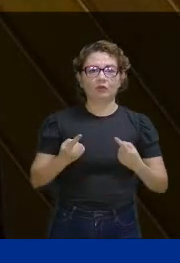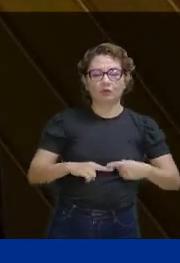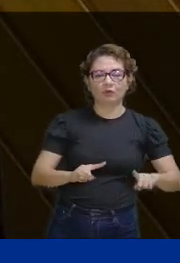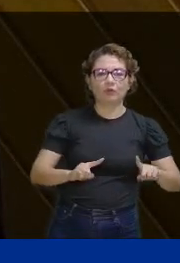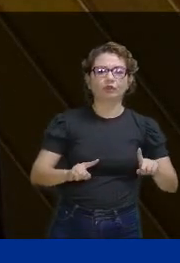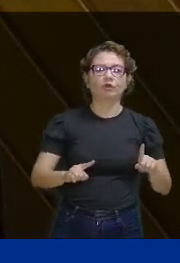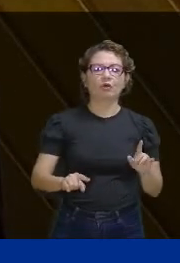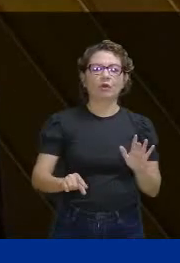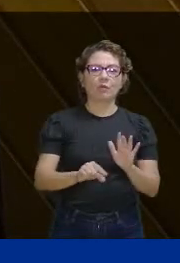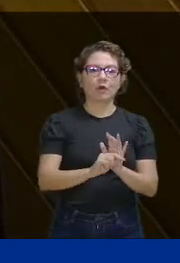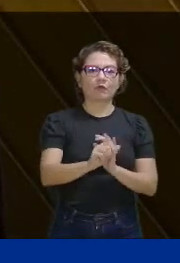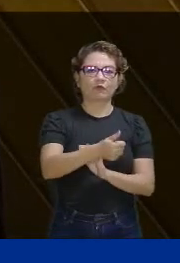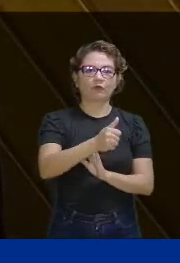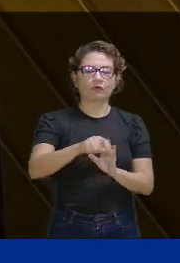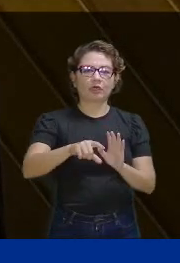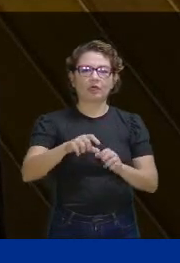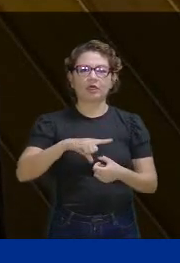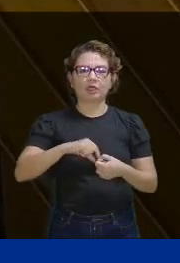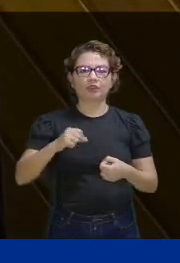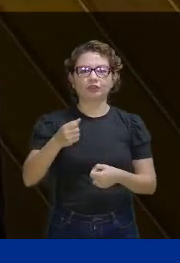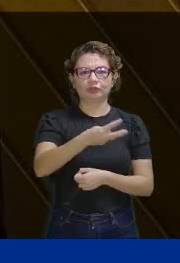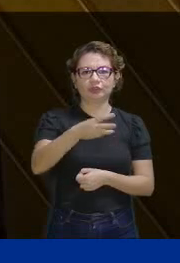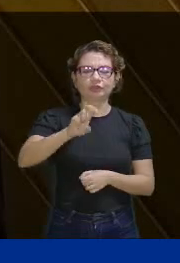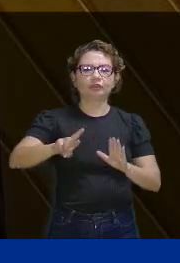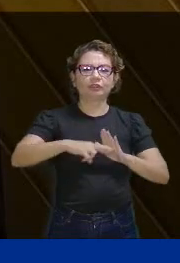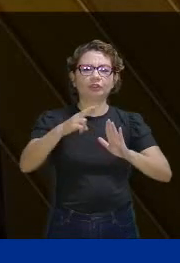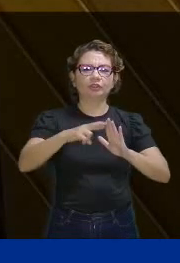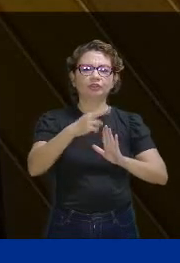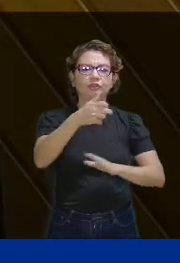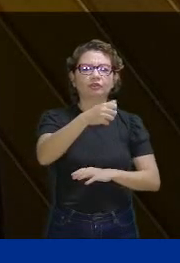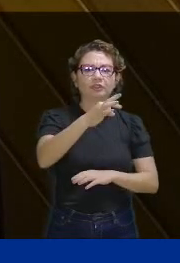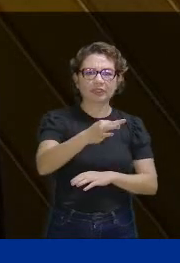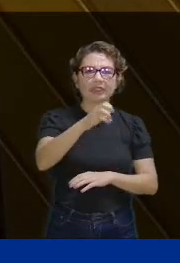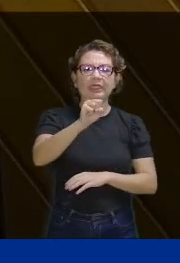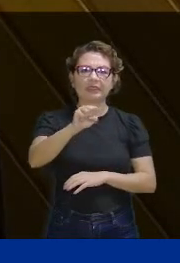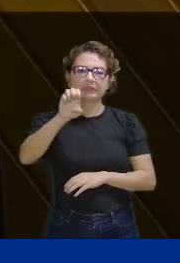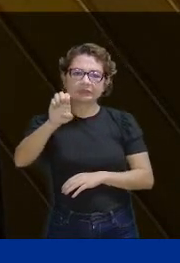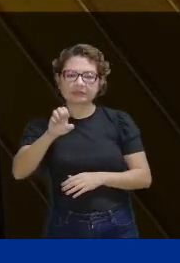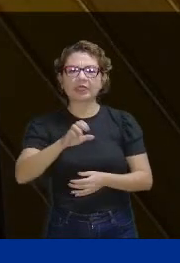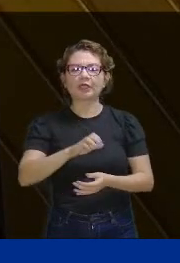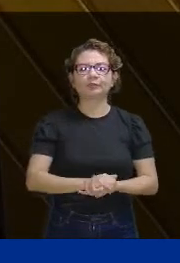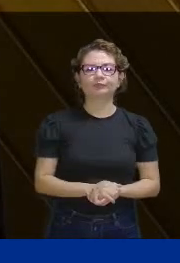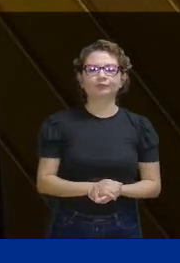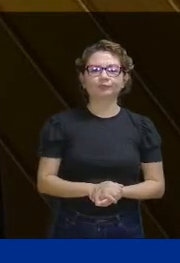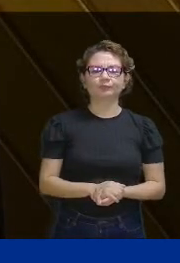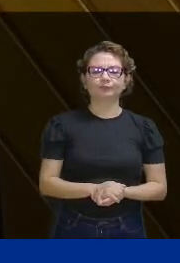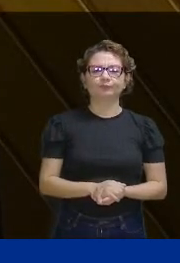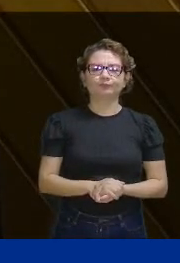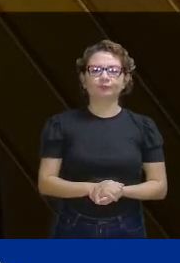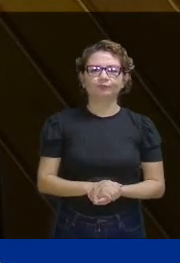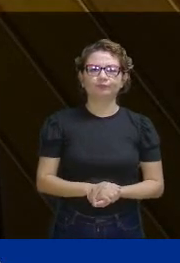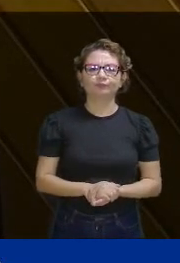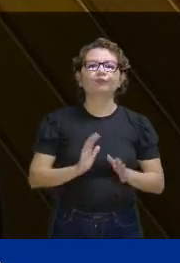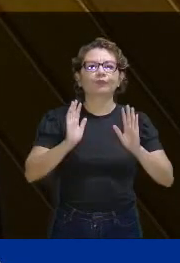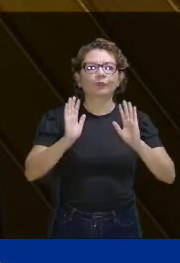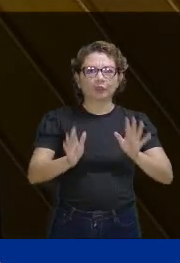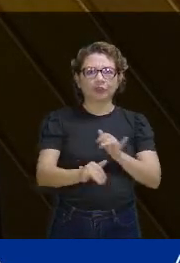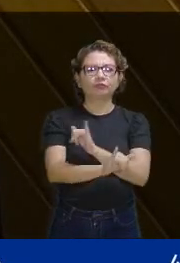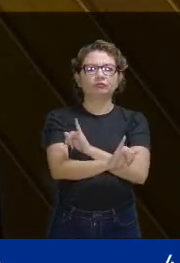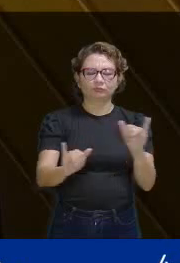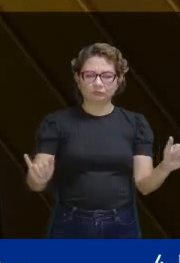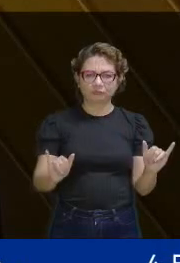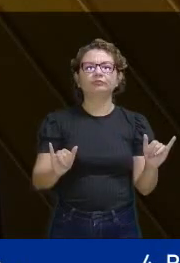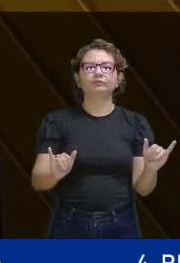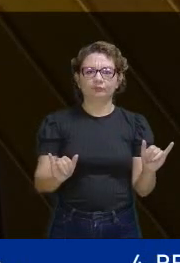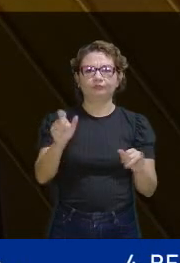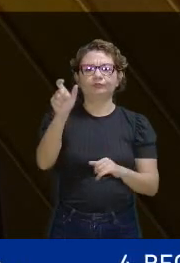parágrafo 11 do artigo 35 da Resolução TSE número 23.607 de 2019. Como já apontado, a